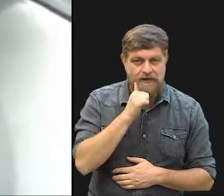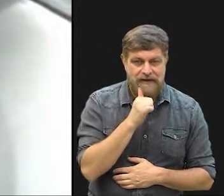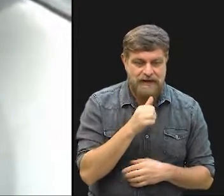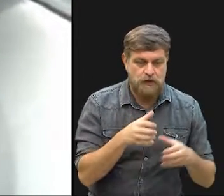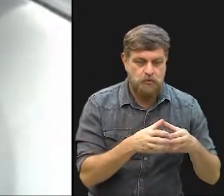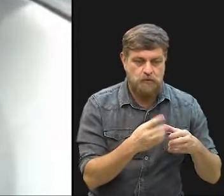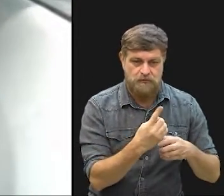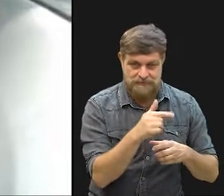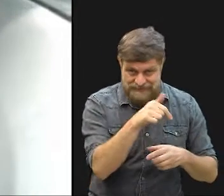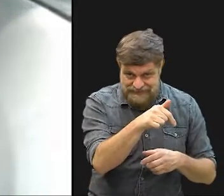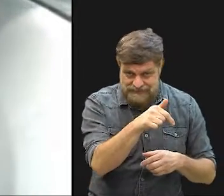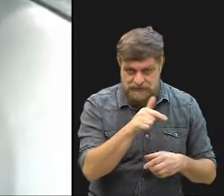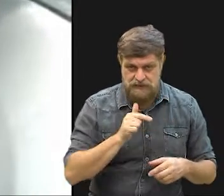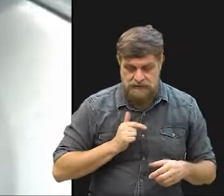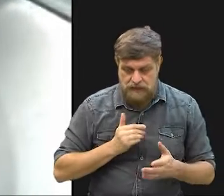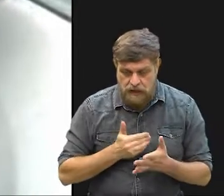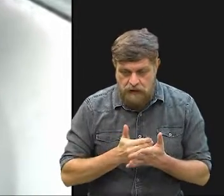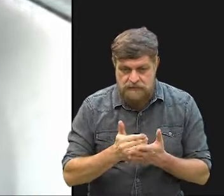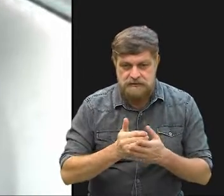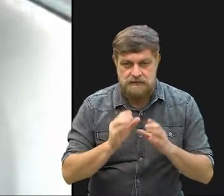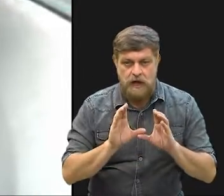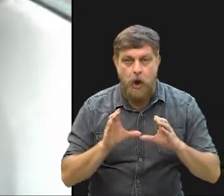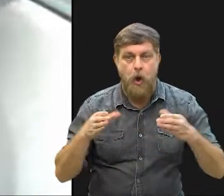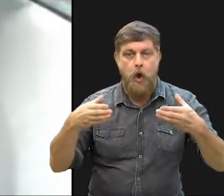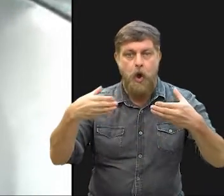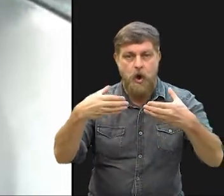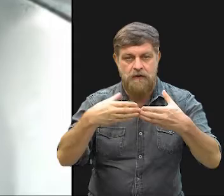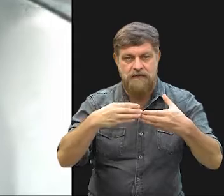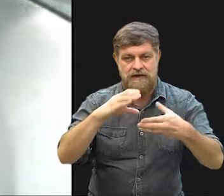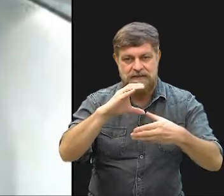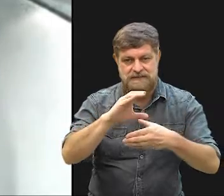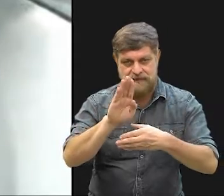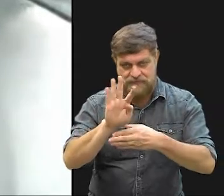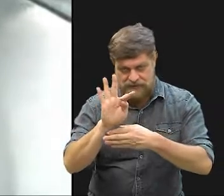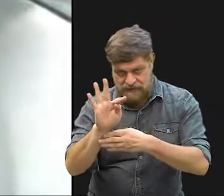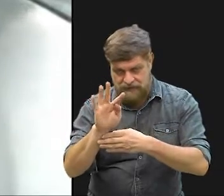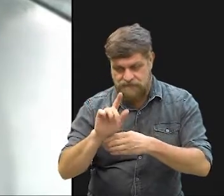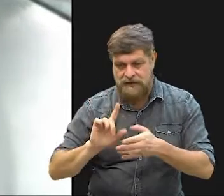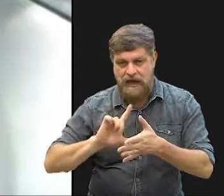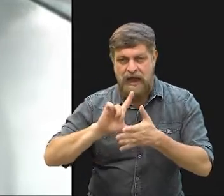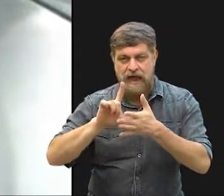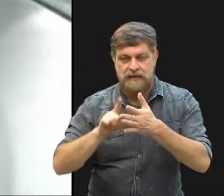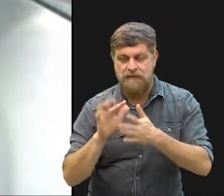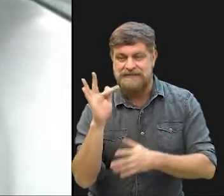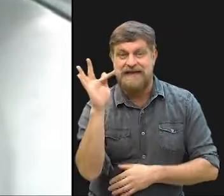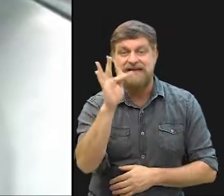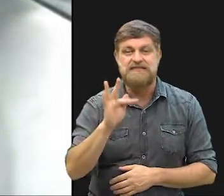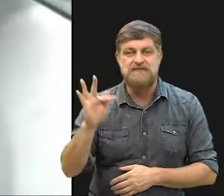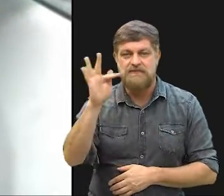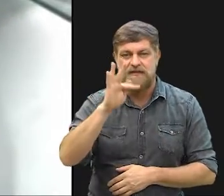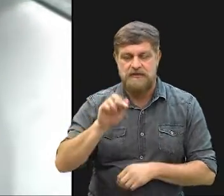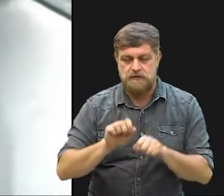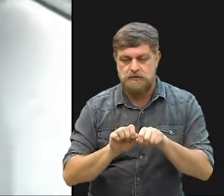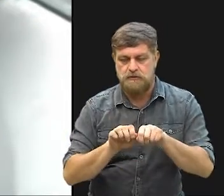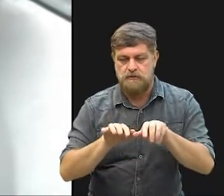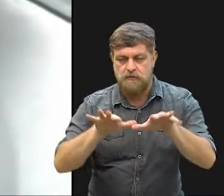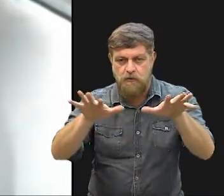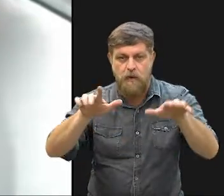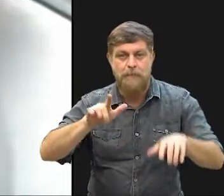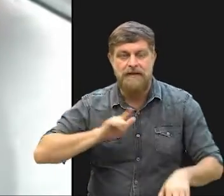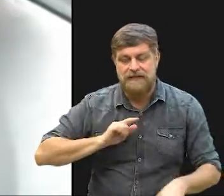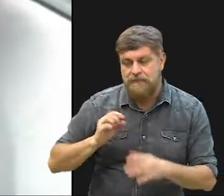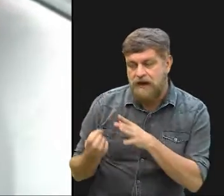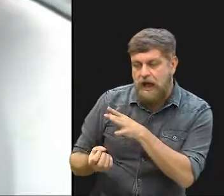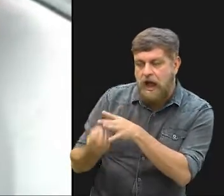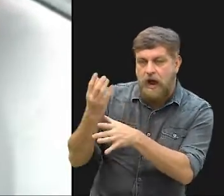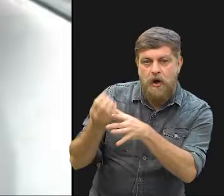assim, precisa partir de uma confederação e dando sequência às federações para que haja, né, ou